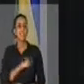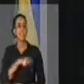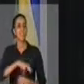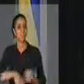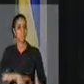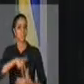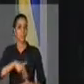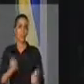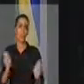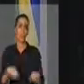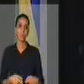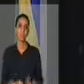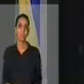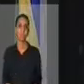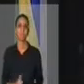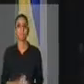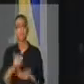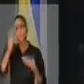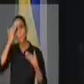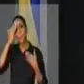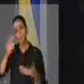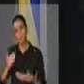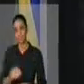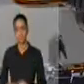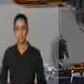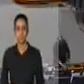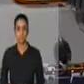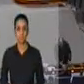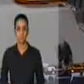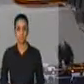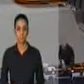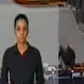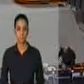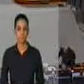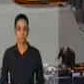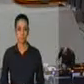também. Obrigado a vocês pela oportunidade do convite.